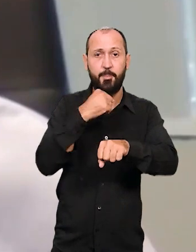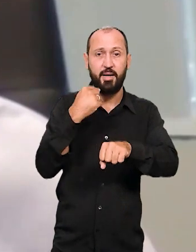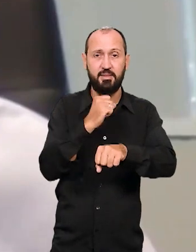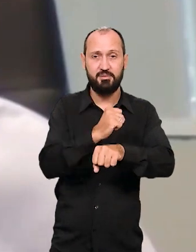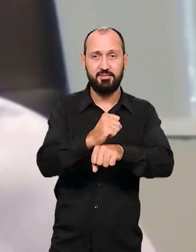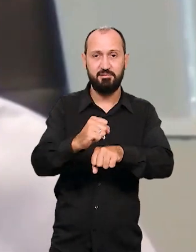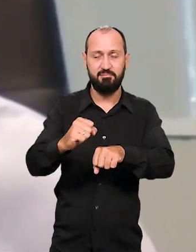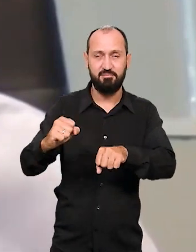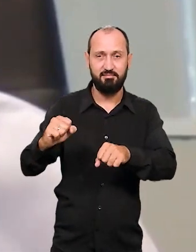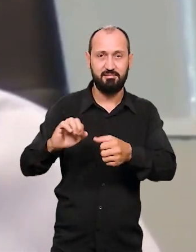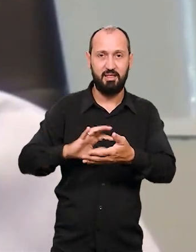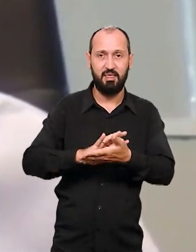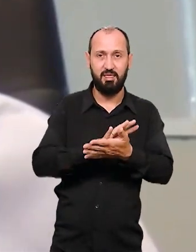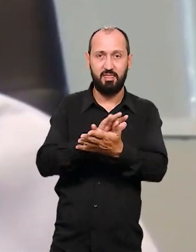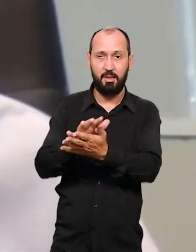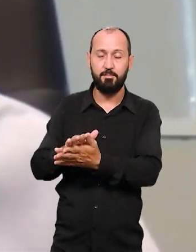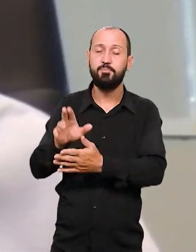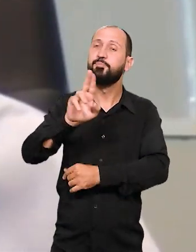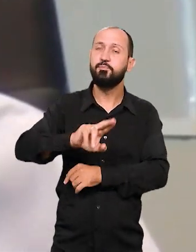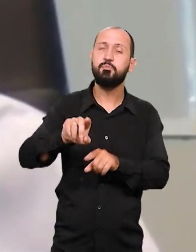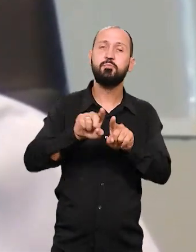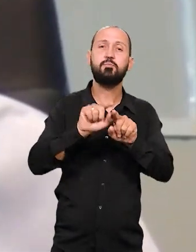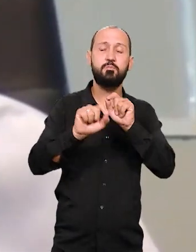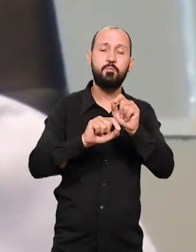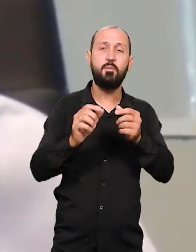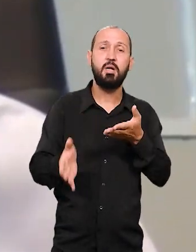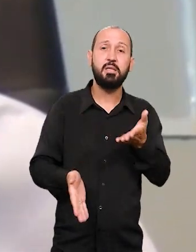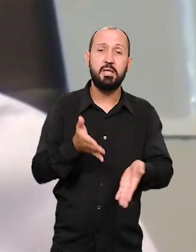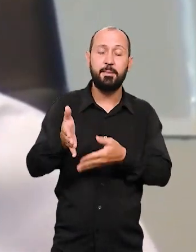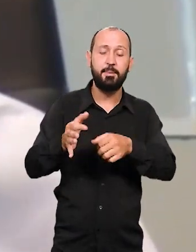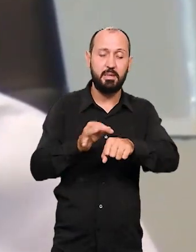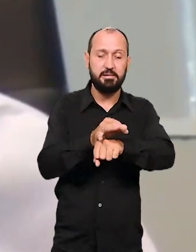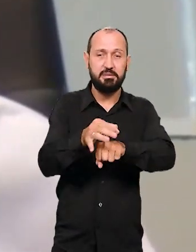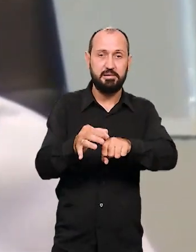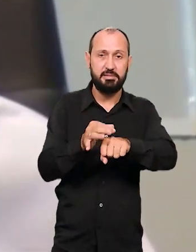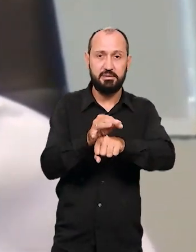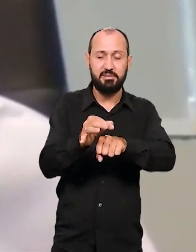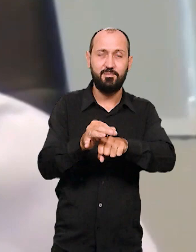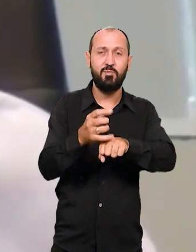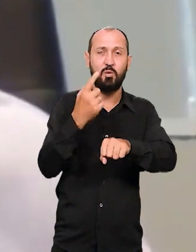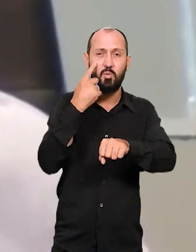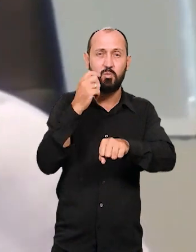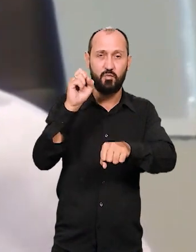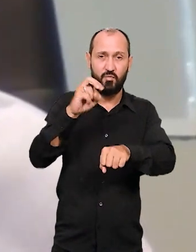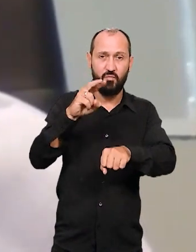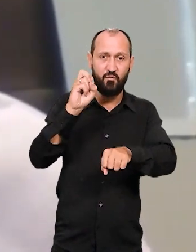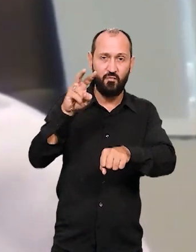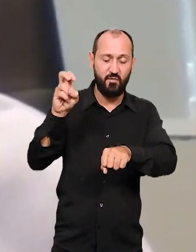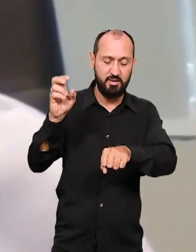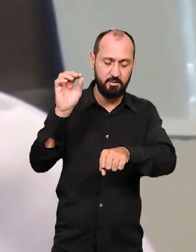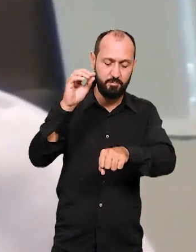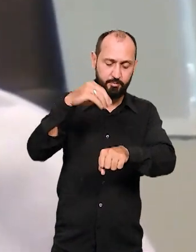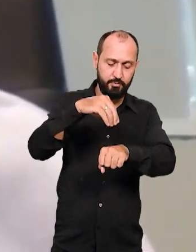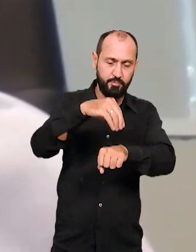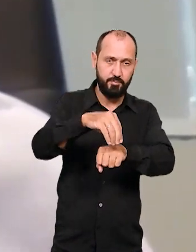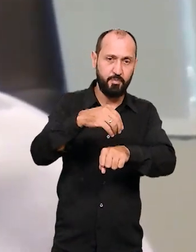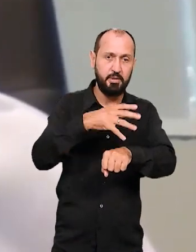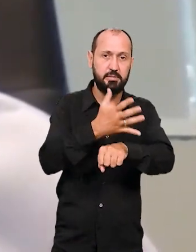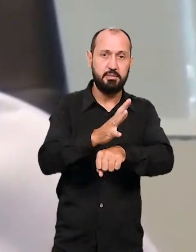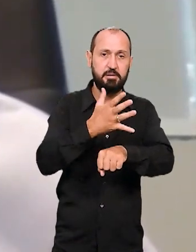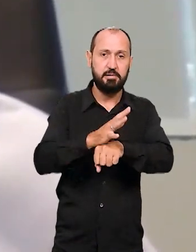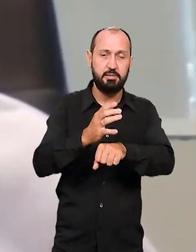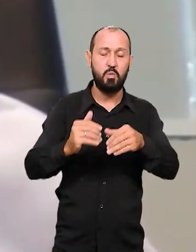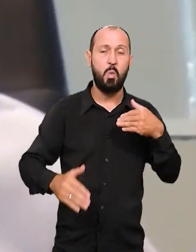células. E a gente usou também terapia celular, que é como se fosse uma vacina. A